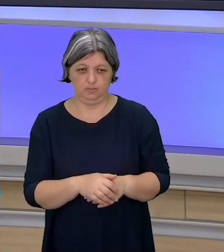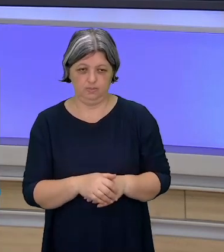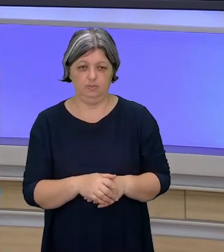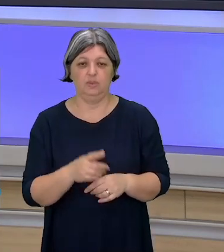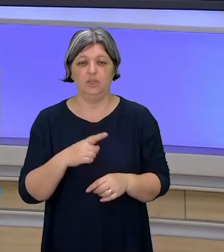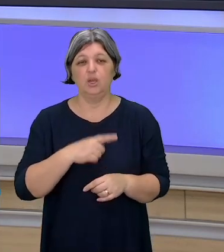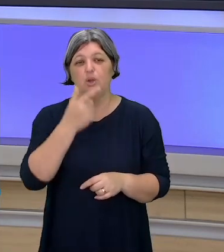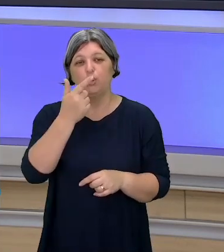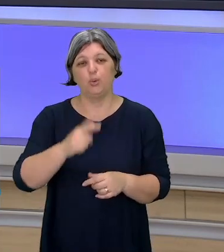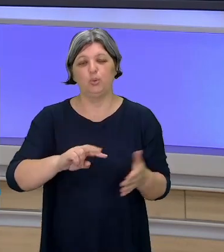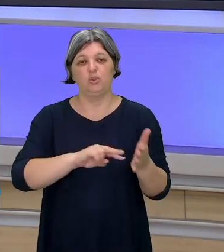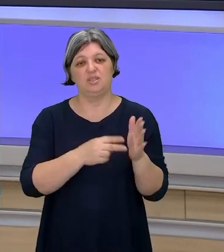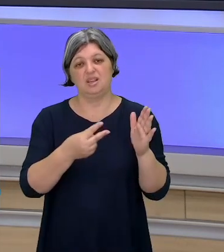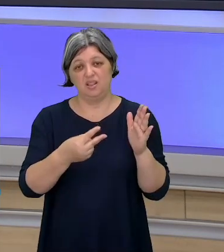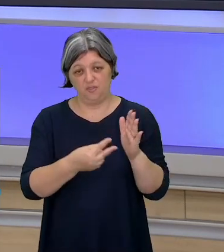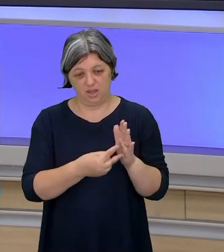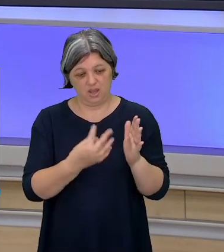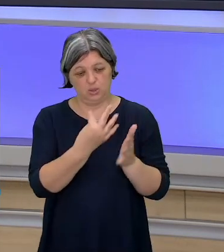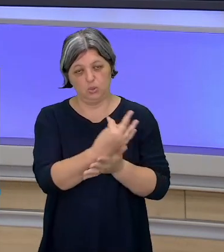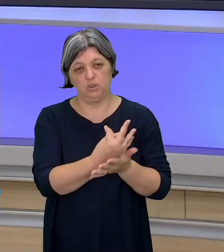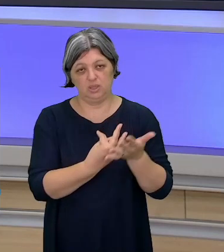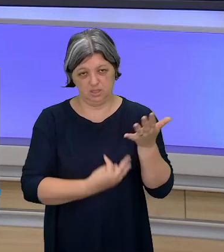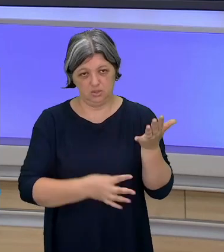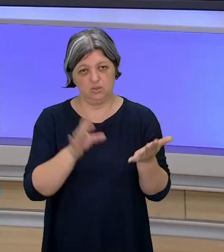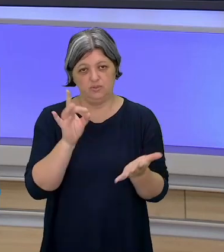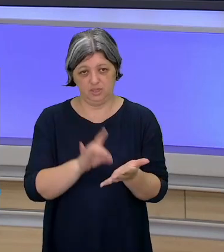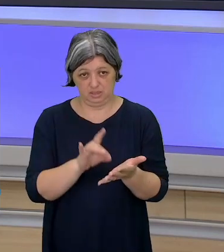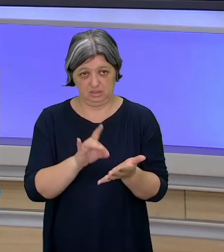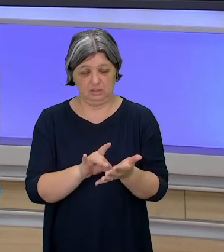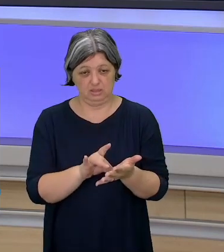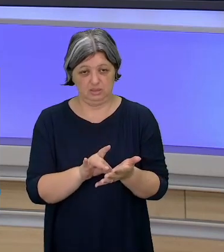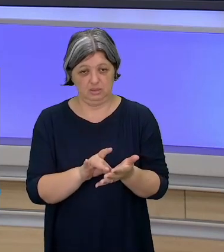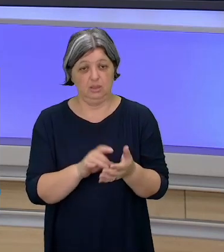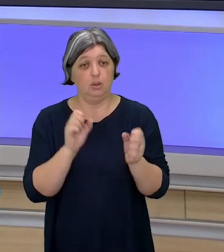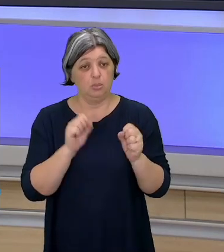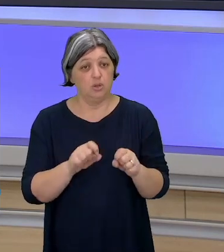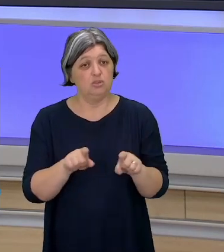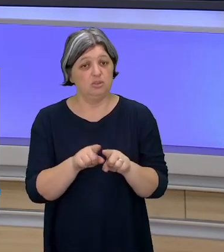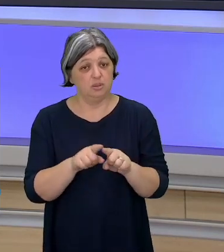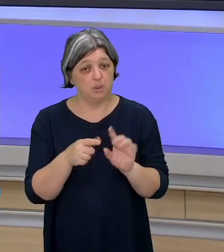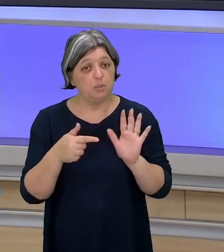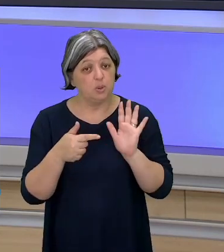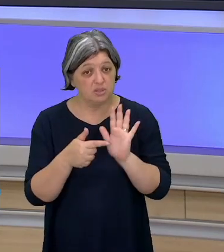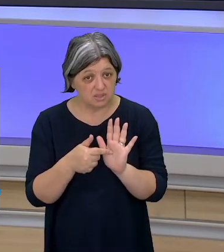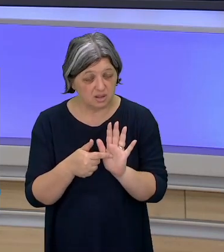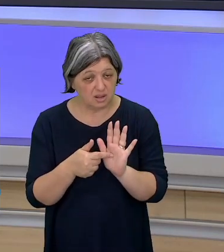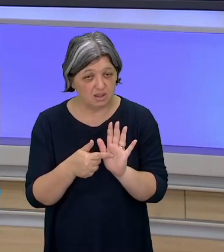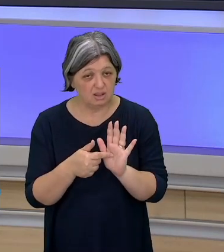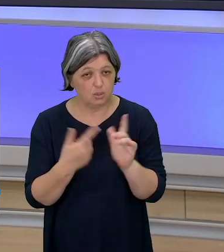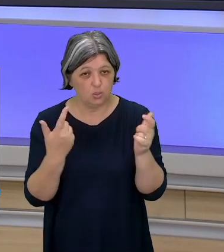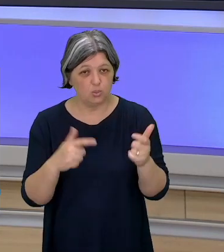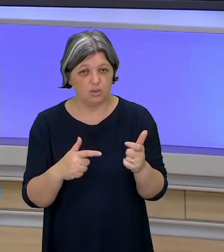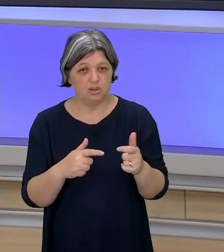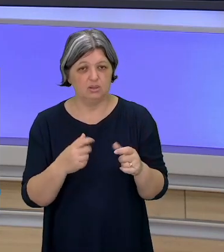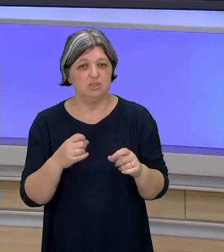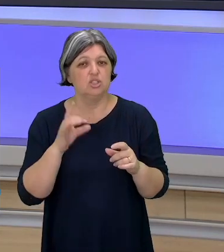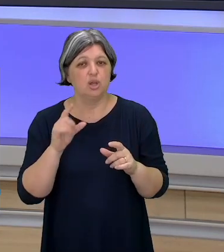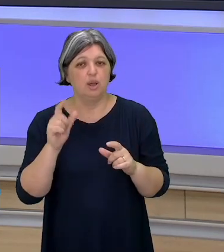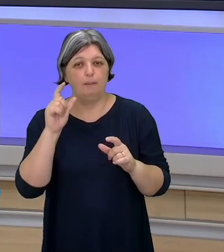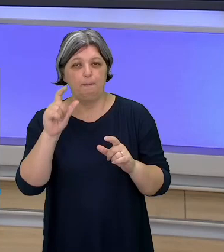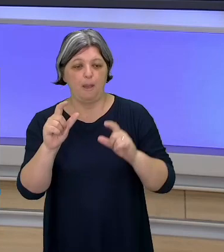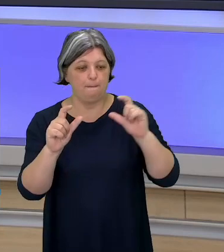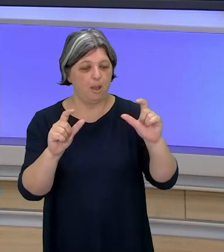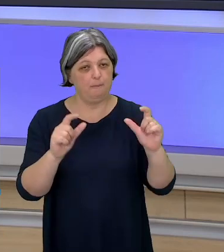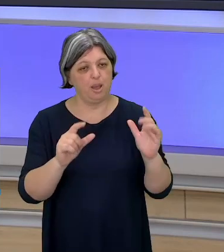outro sentido a um texto que é verdadeiro, e eu ainda posso dar a fonte, porque se eu pegar só trechos disso